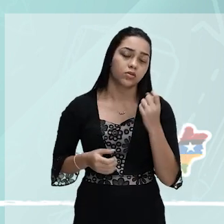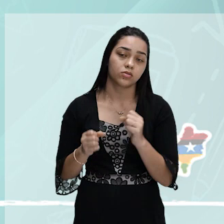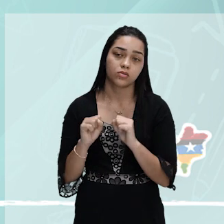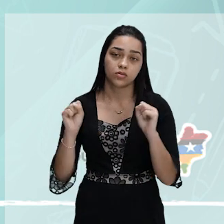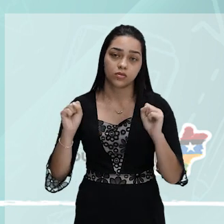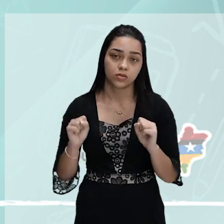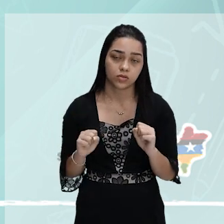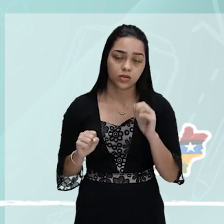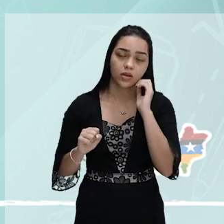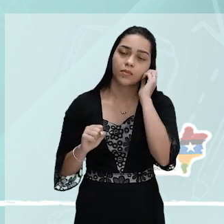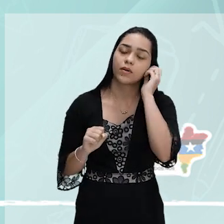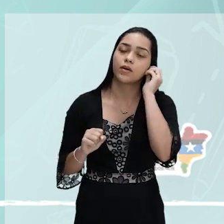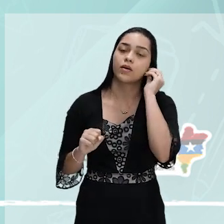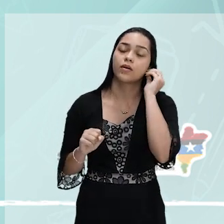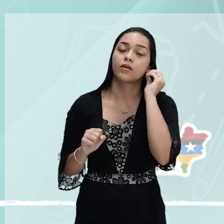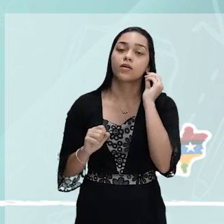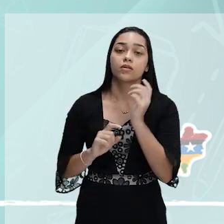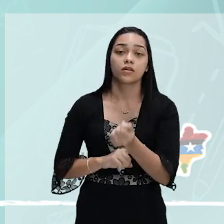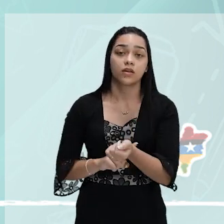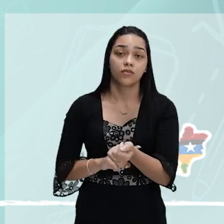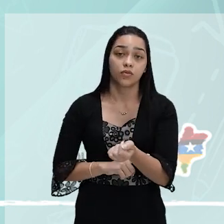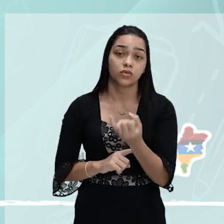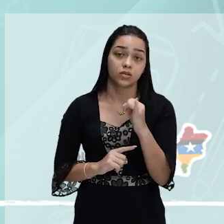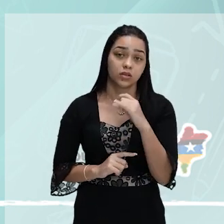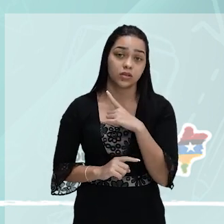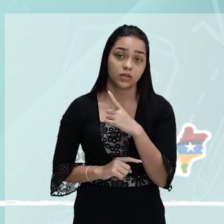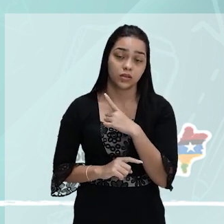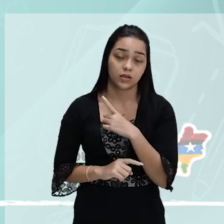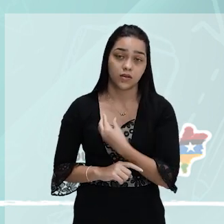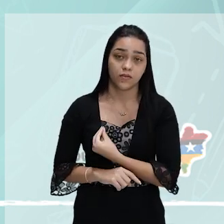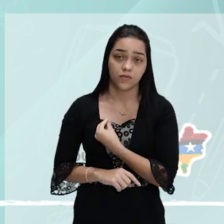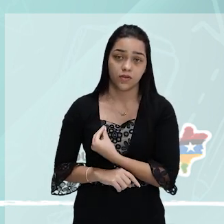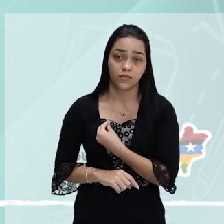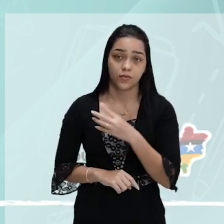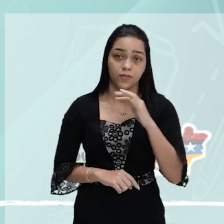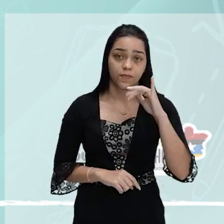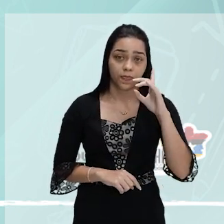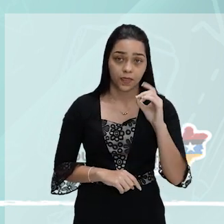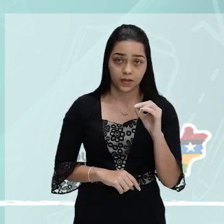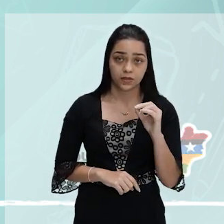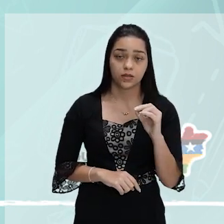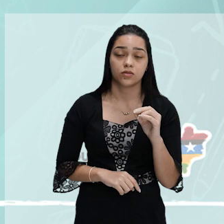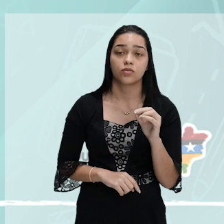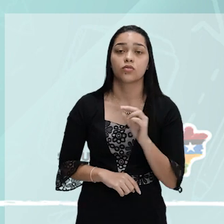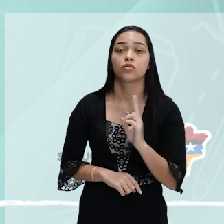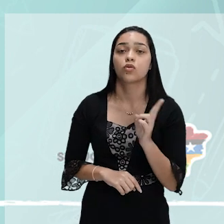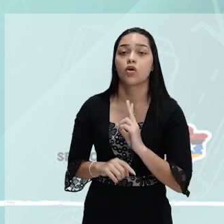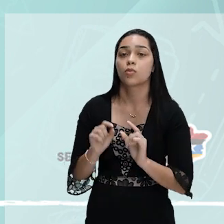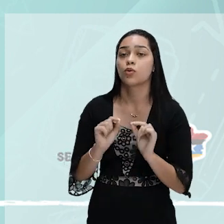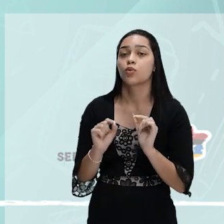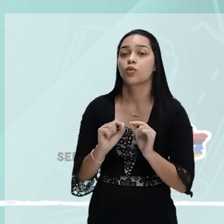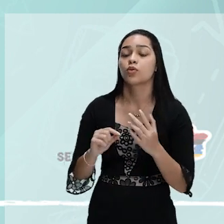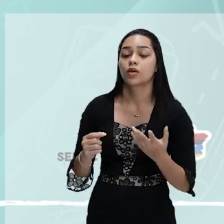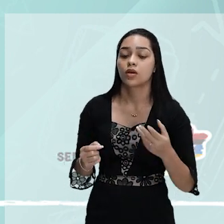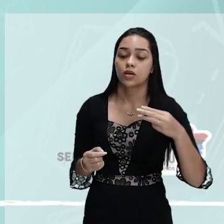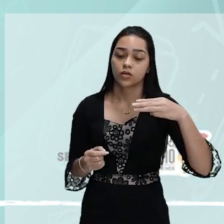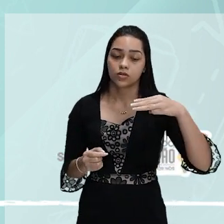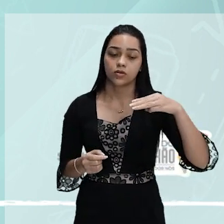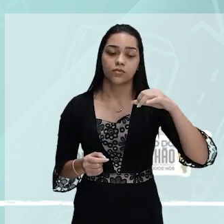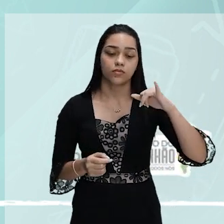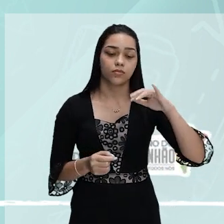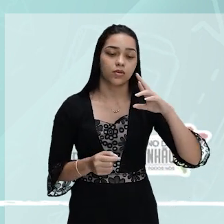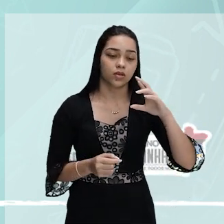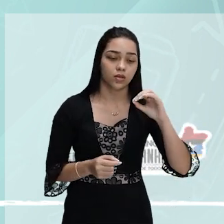tecido nervoso, se o macrófago estiver presente no tecido nervoso, ele é chamado de